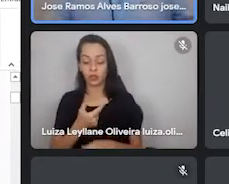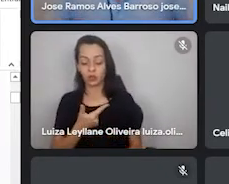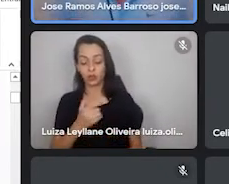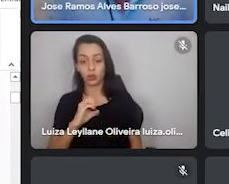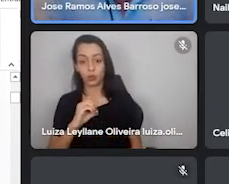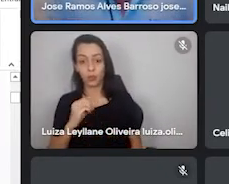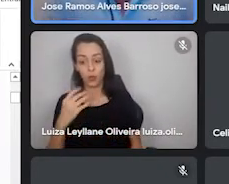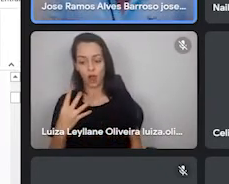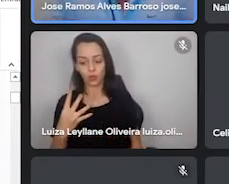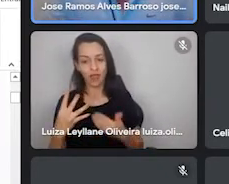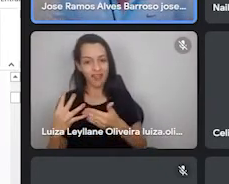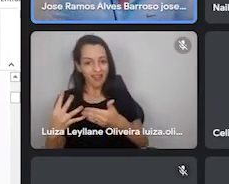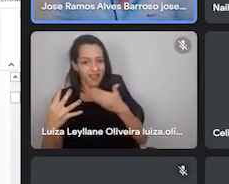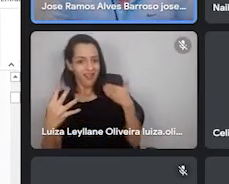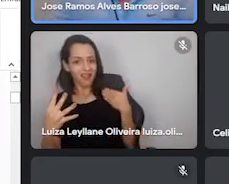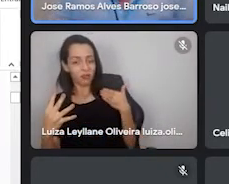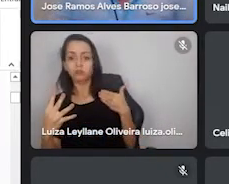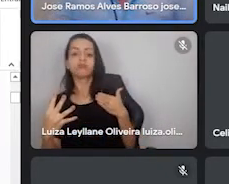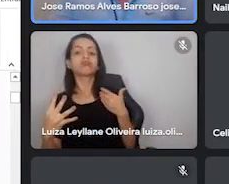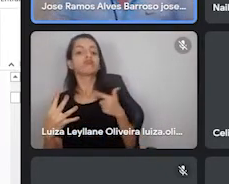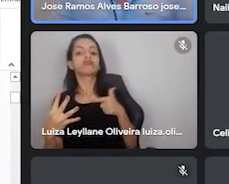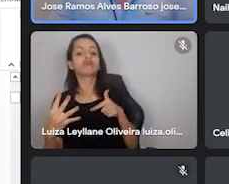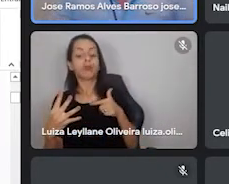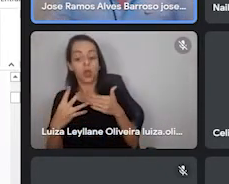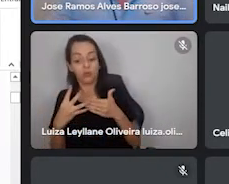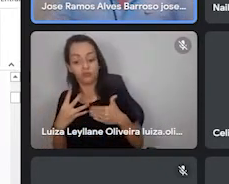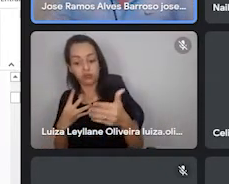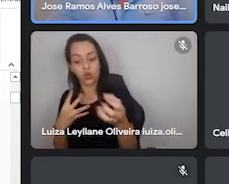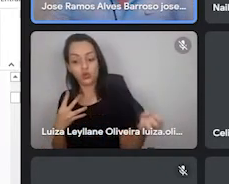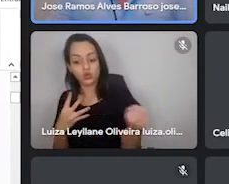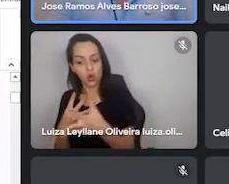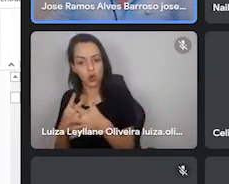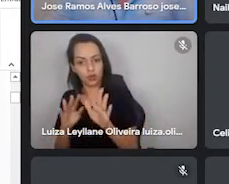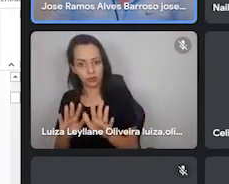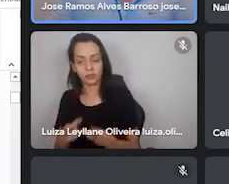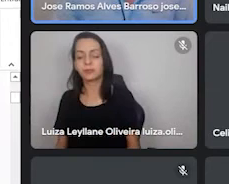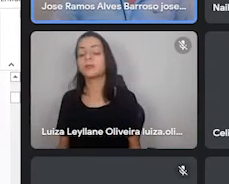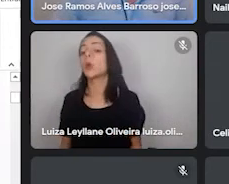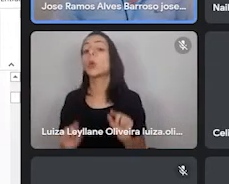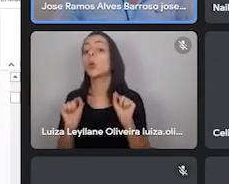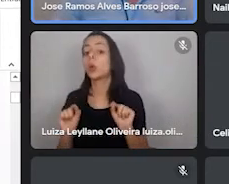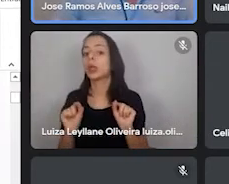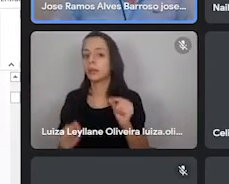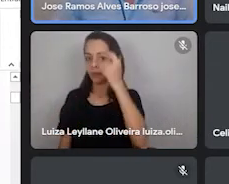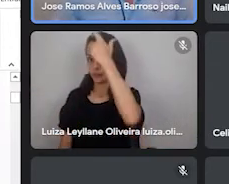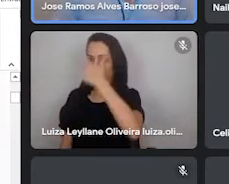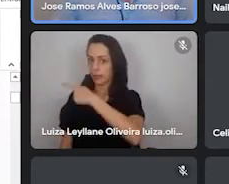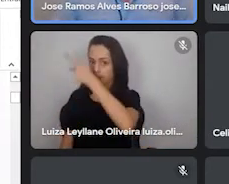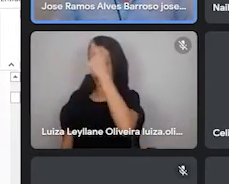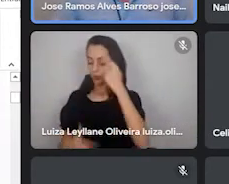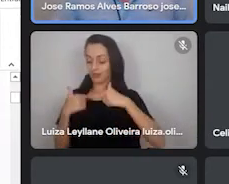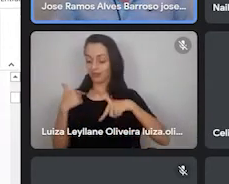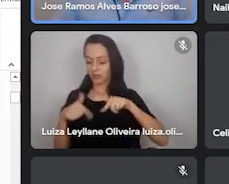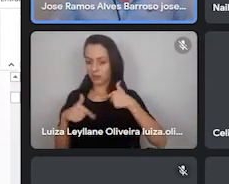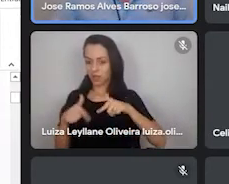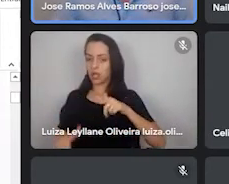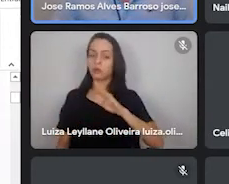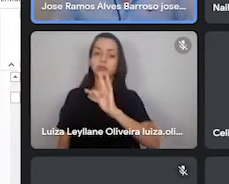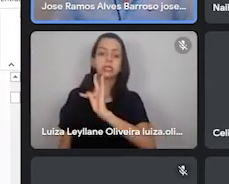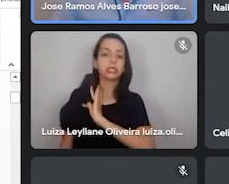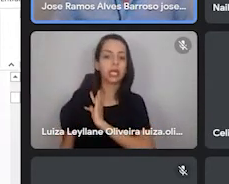esse direito de recusa? Nós, eletricitários, técnico, eletricista,